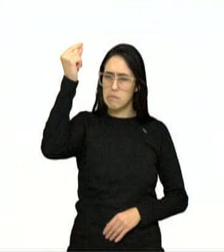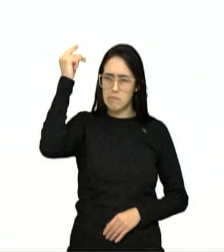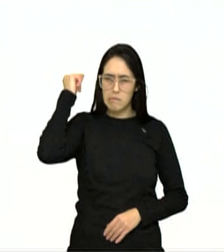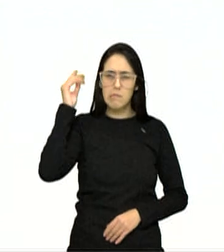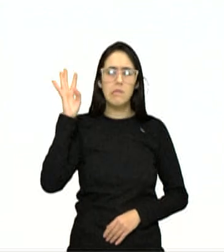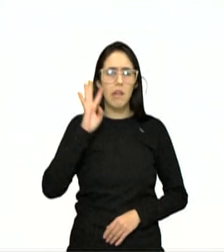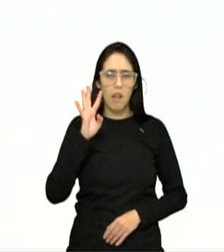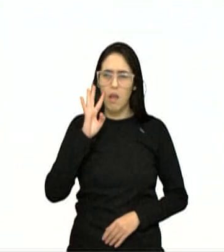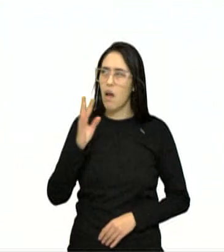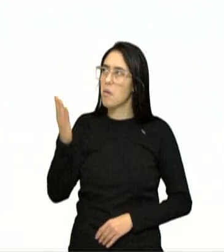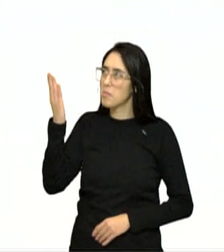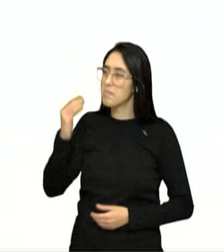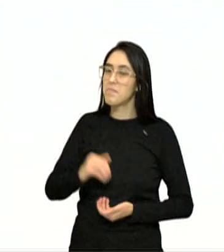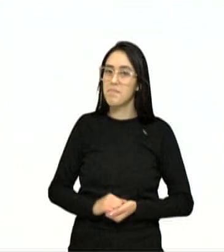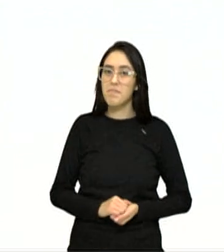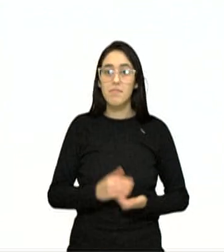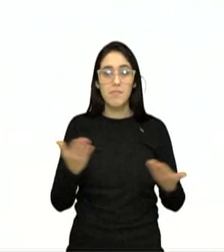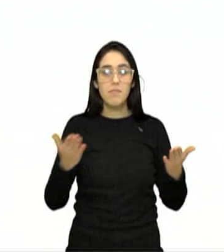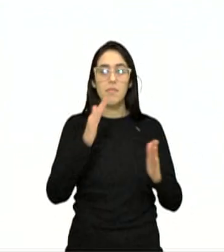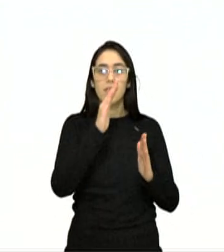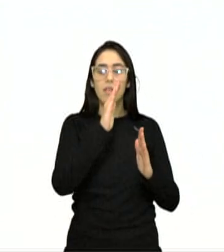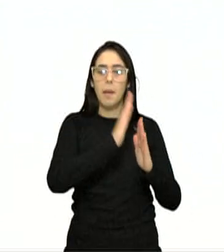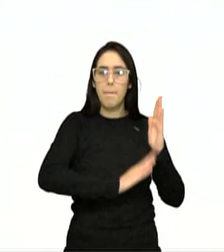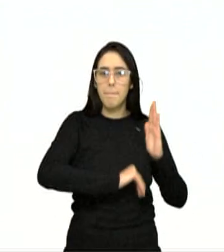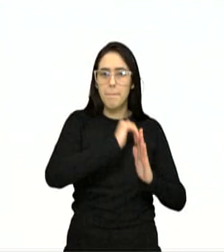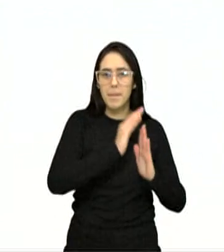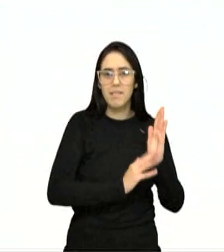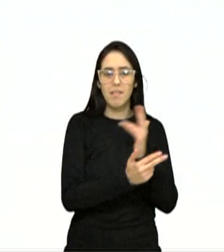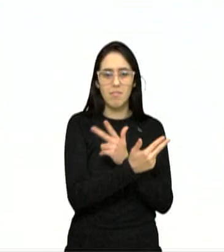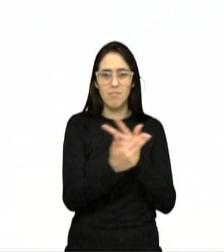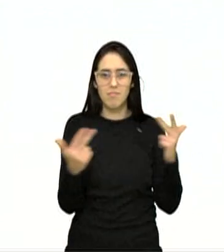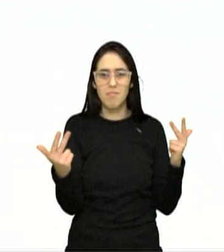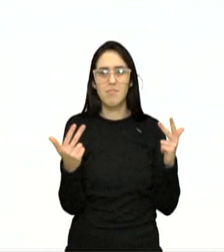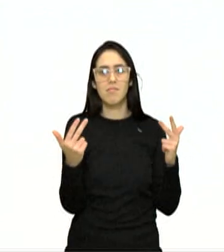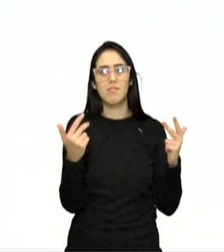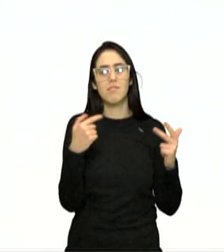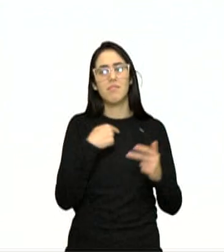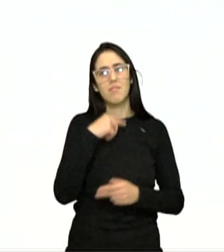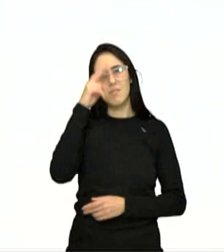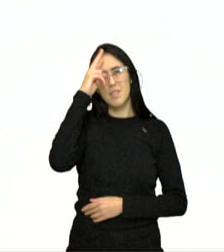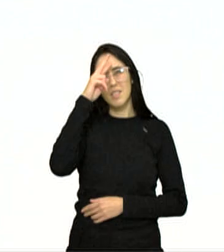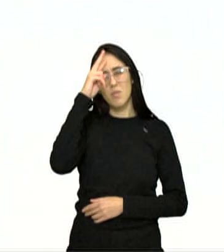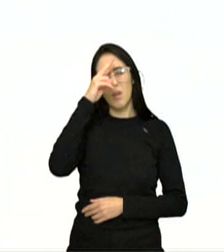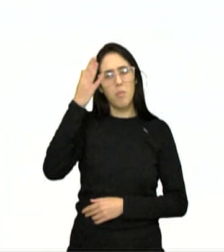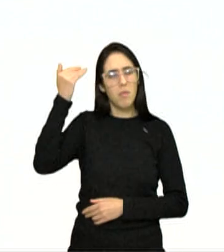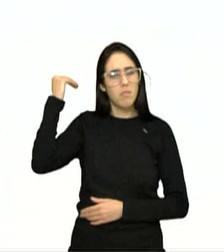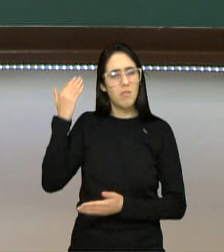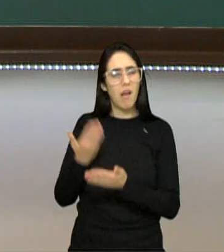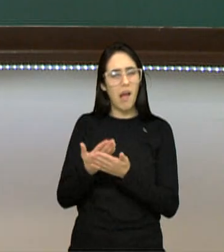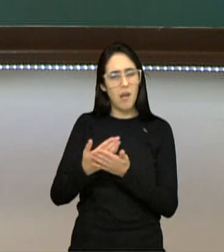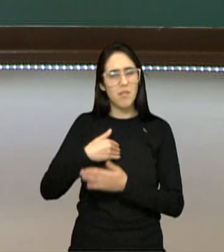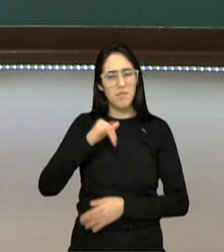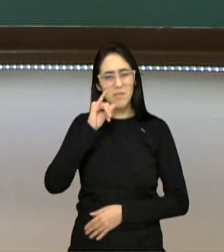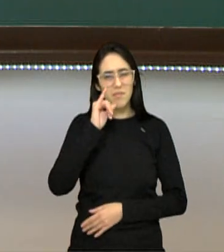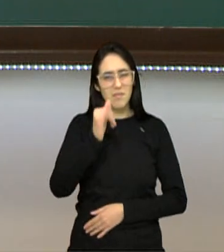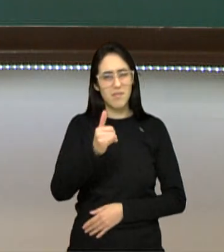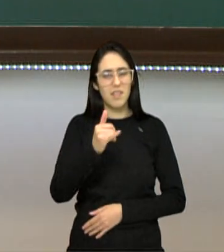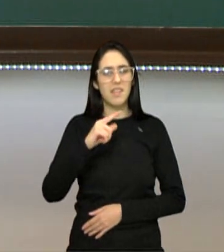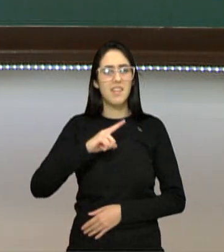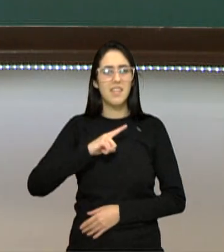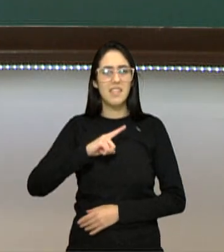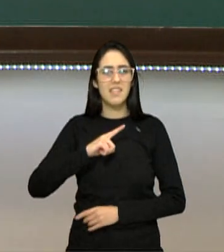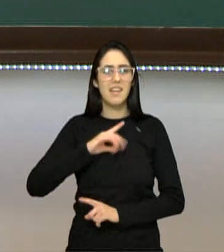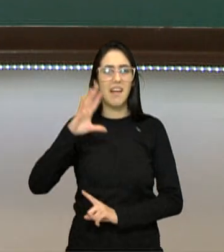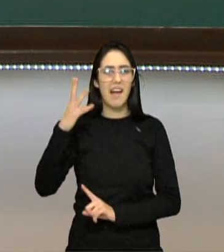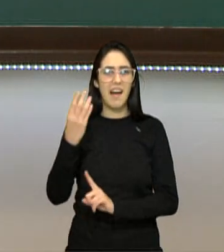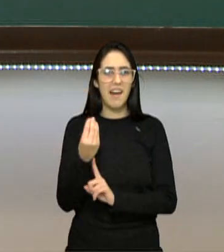legal, gente. Então a ideia de pintar, né? Eu já lembro de ter comentado em aulas anteriores sobre a body art.